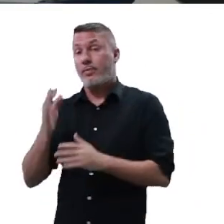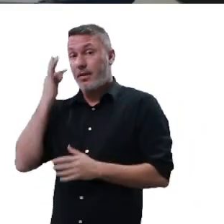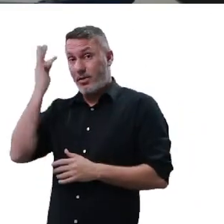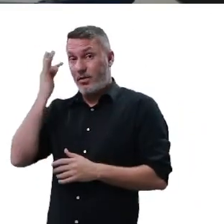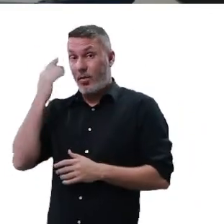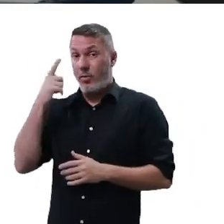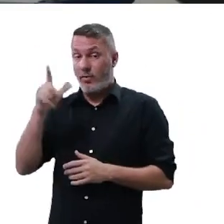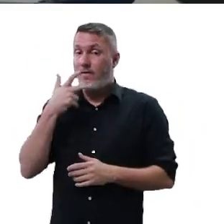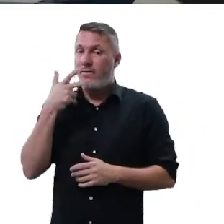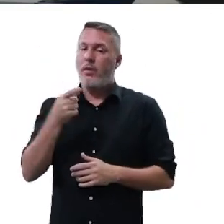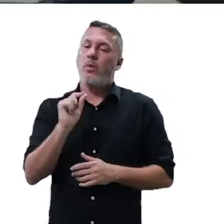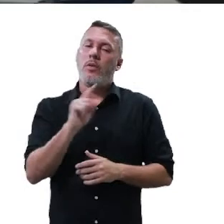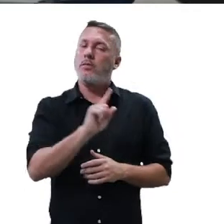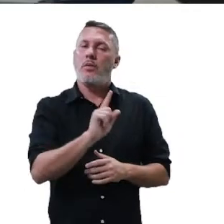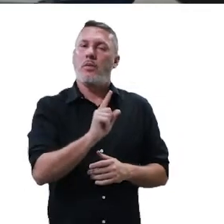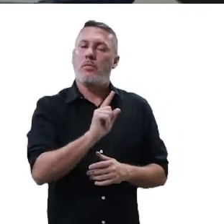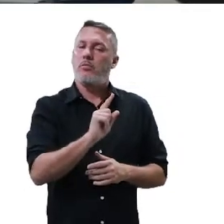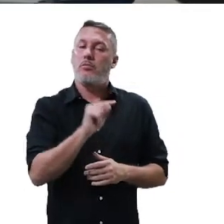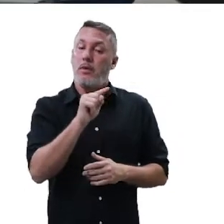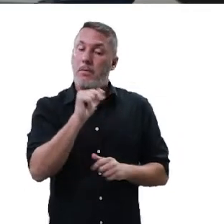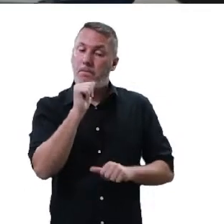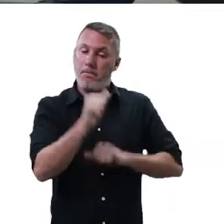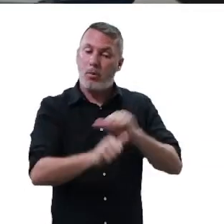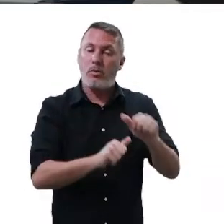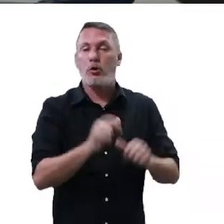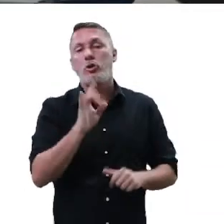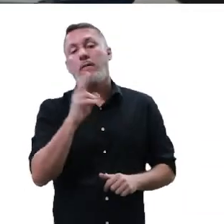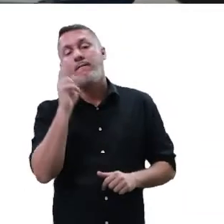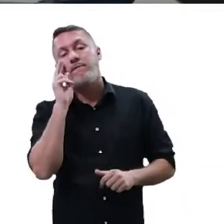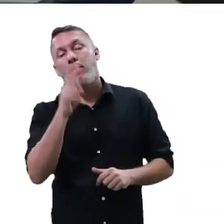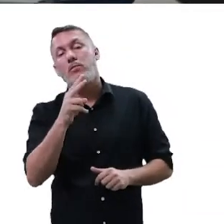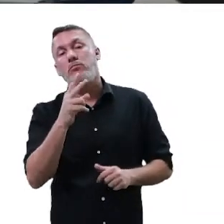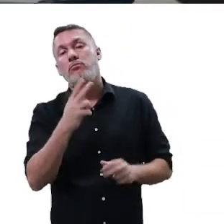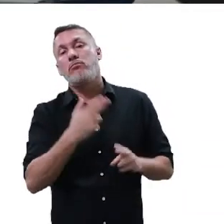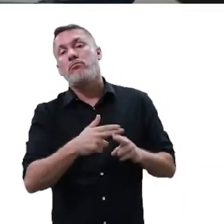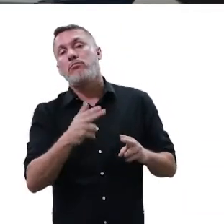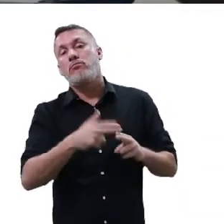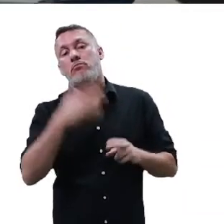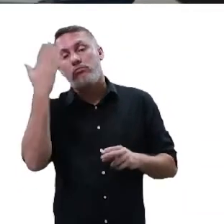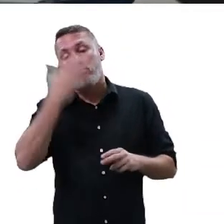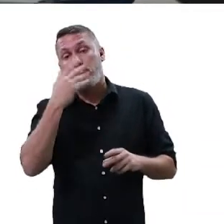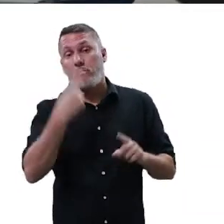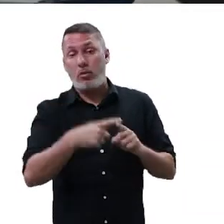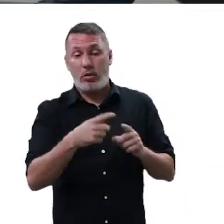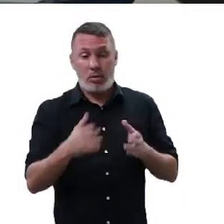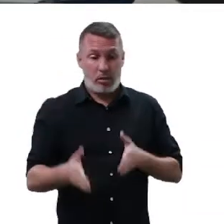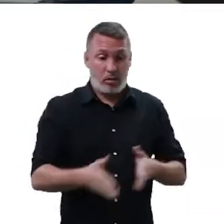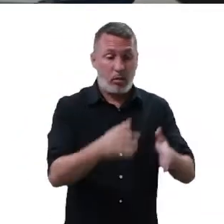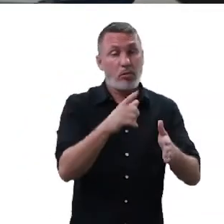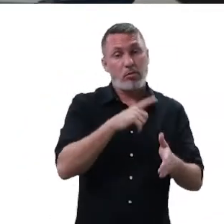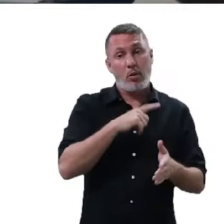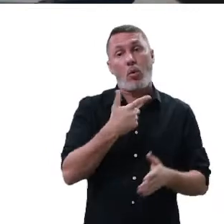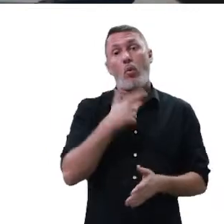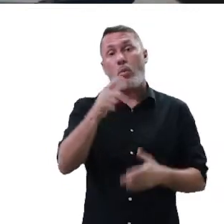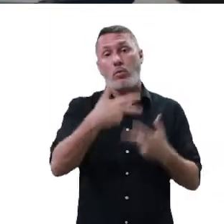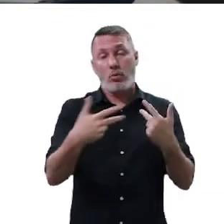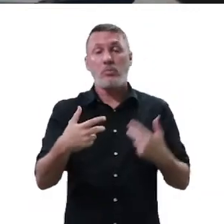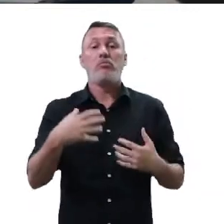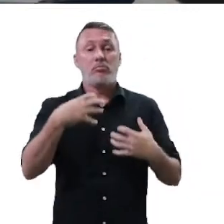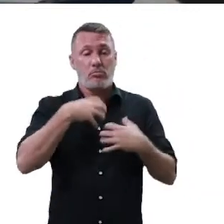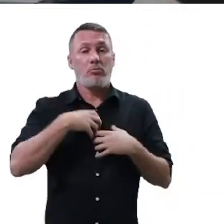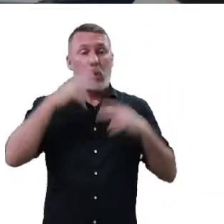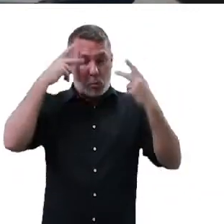diria, não, essas transformações são apenas aparentes, porque o rio deriva de uma coisa da qual você também deriva,